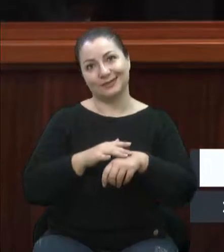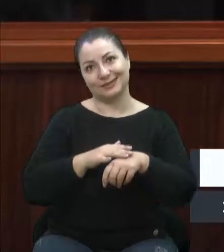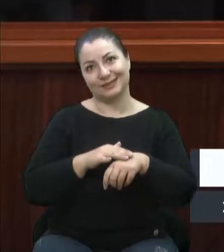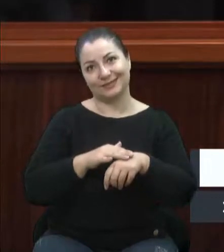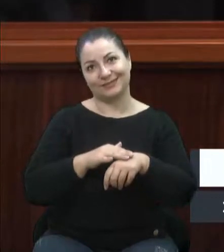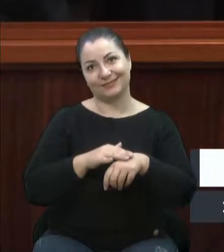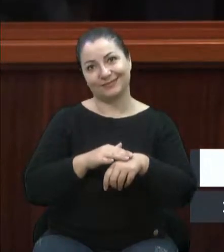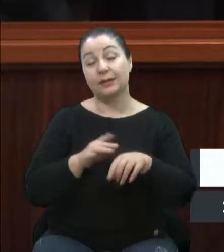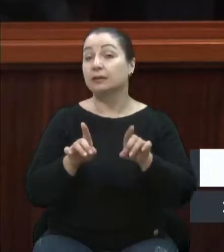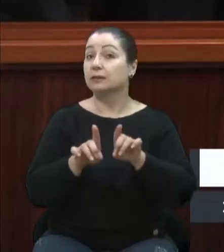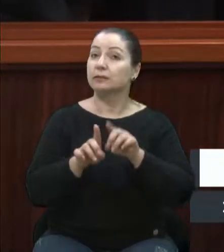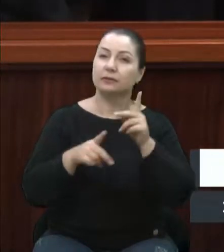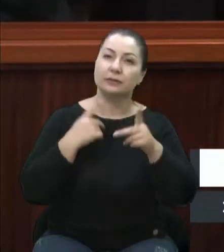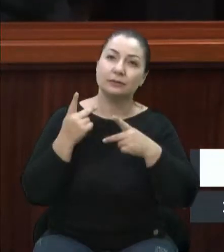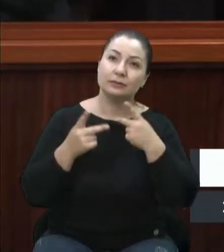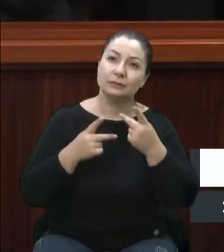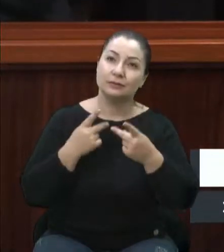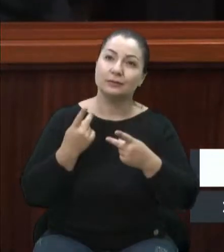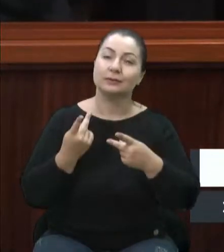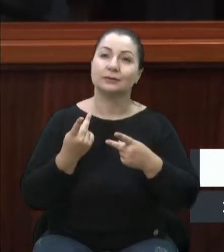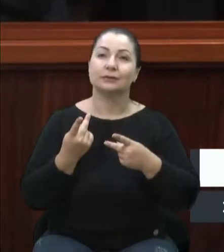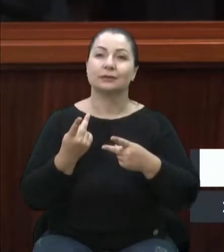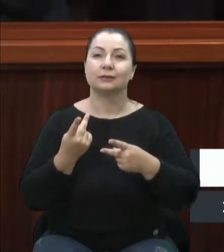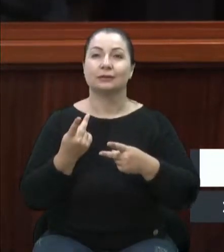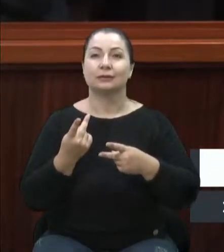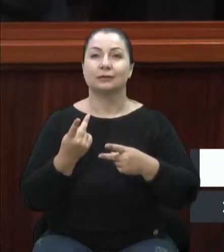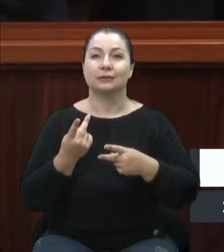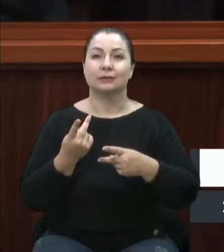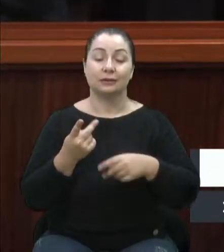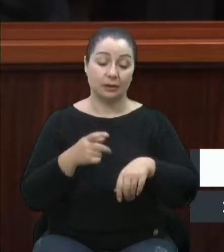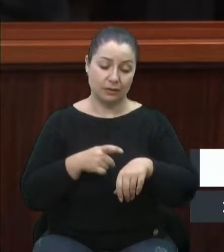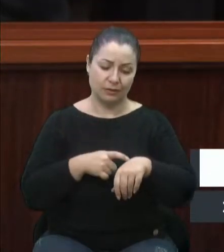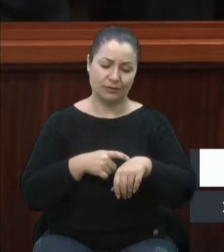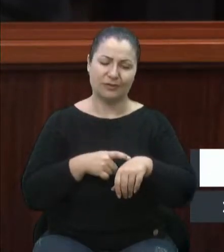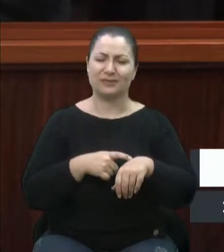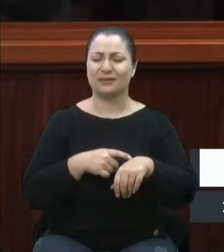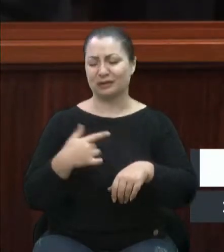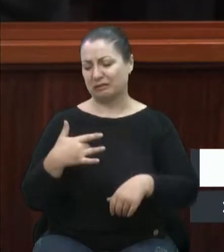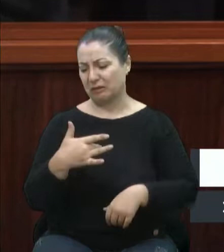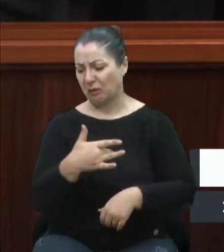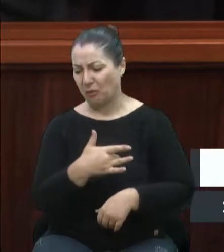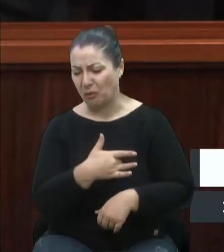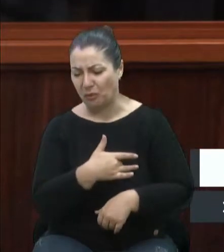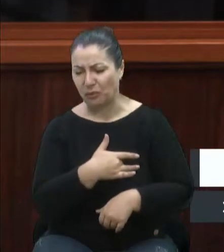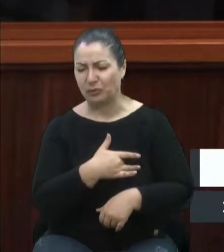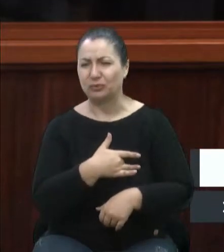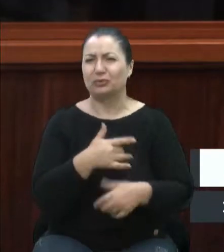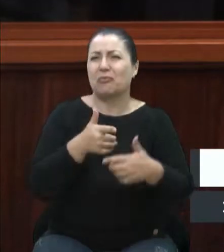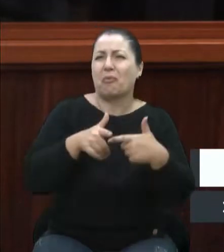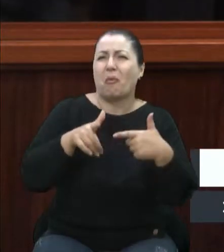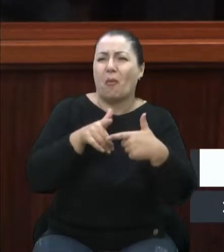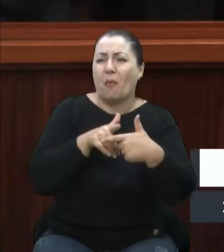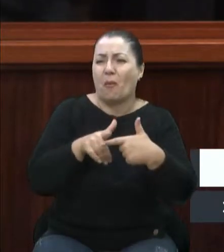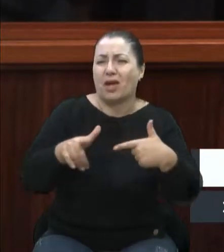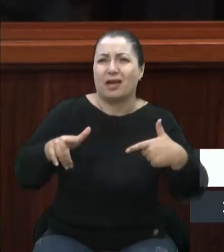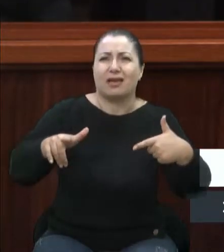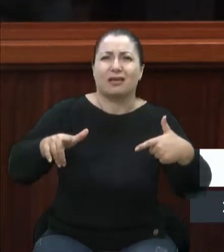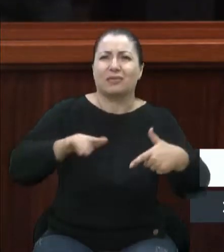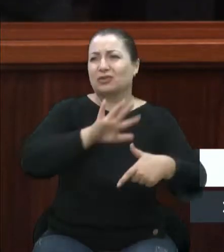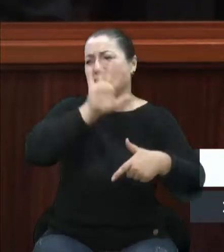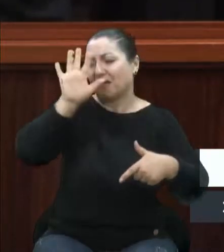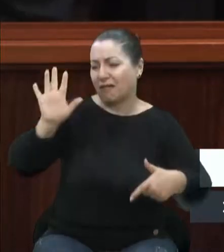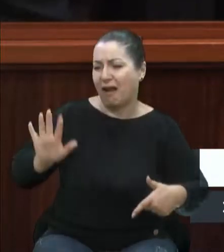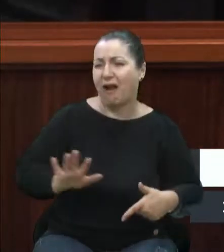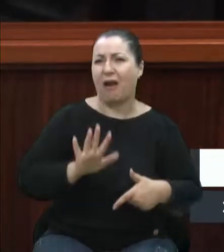muito se fala aqui do momento em que a nossa saúde está, do colapso em que ela se encontra, das